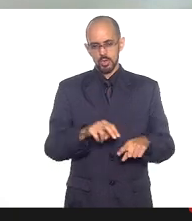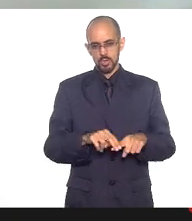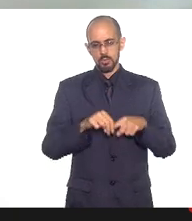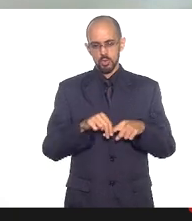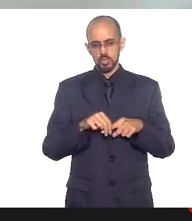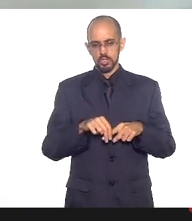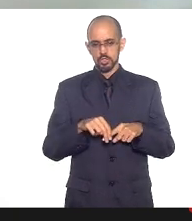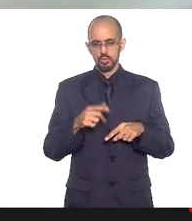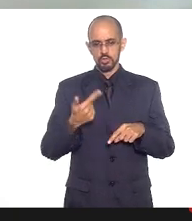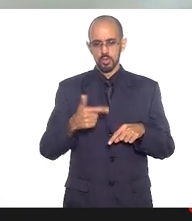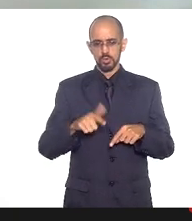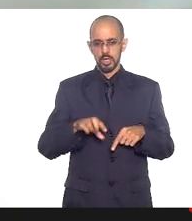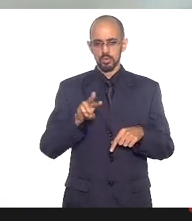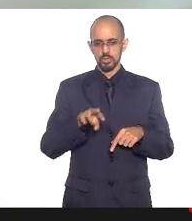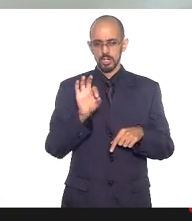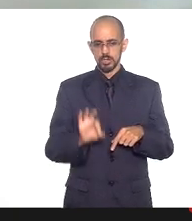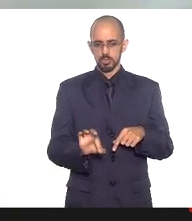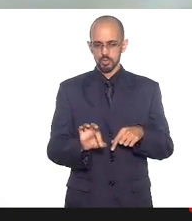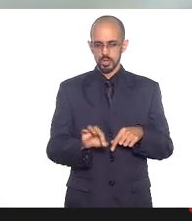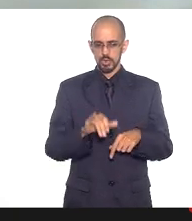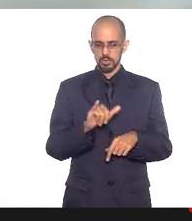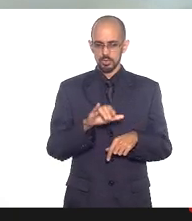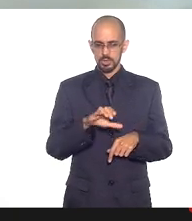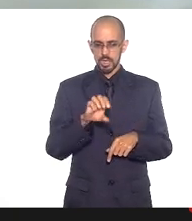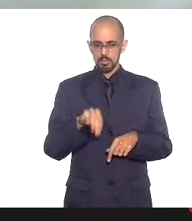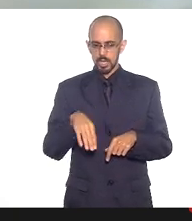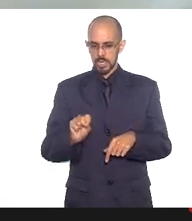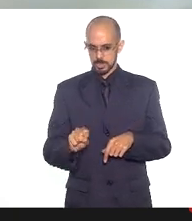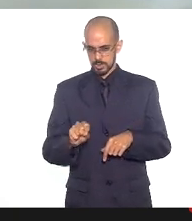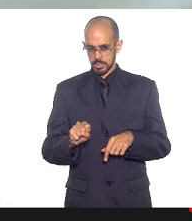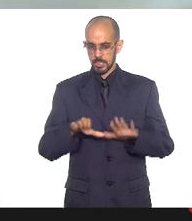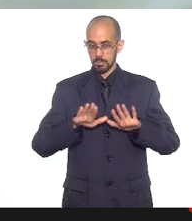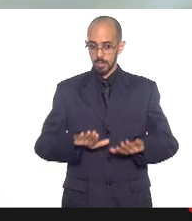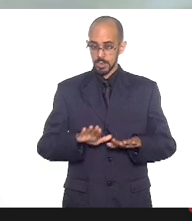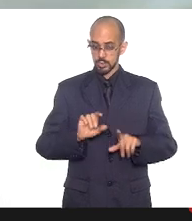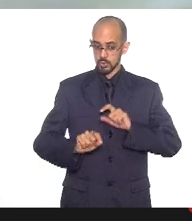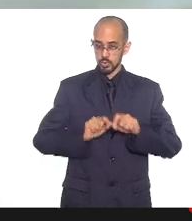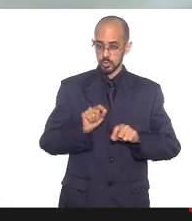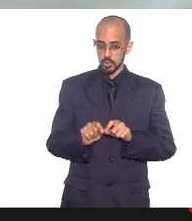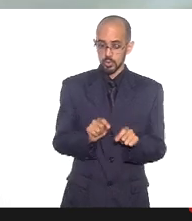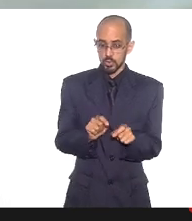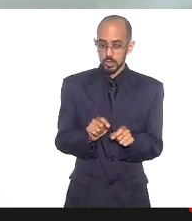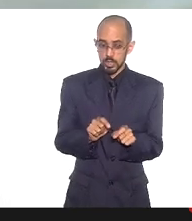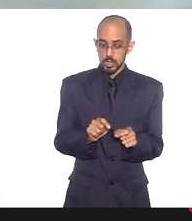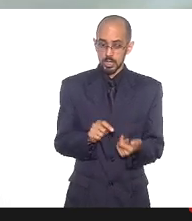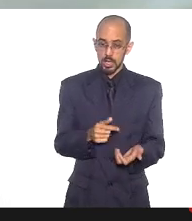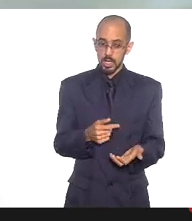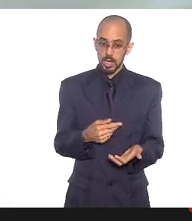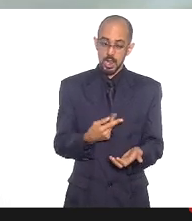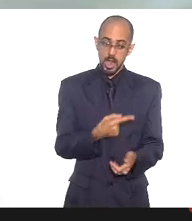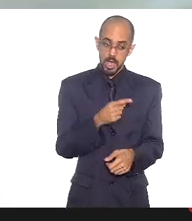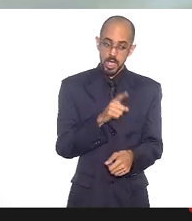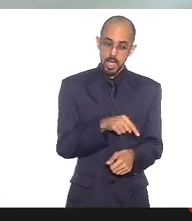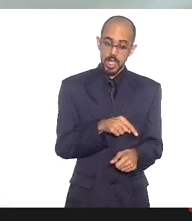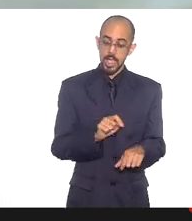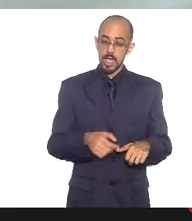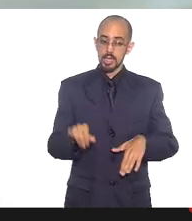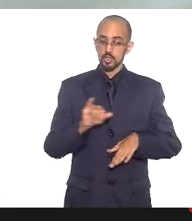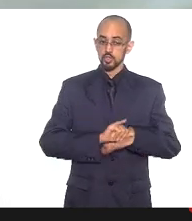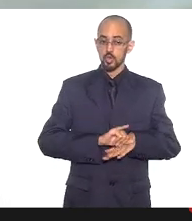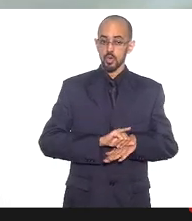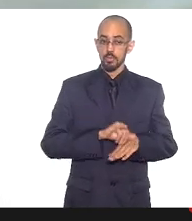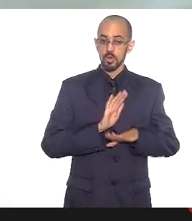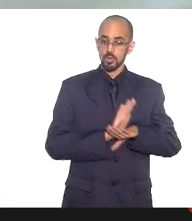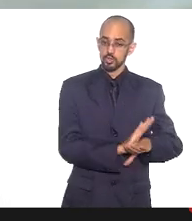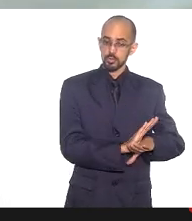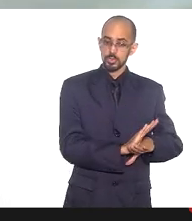incide o 3% de ICMS, mas incidiria sobre o subsídio. Então, quando essa plataforma